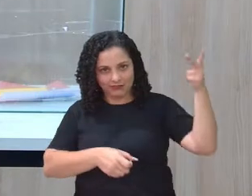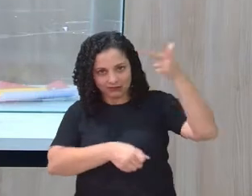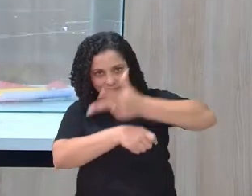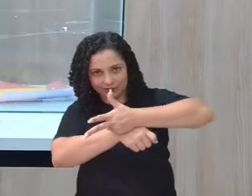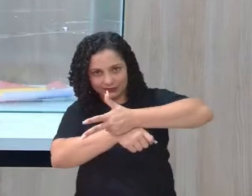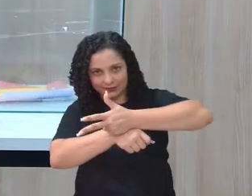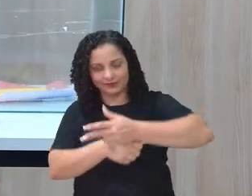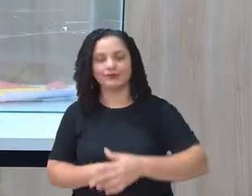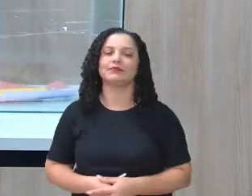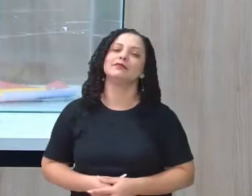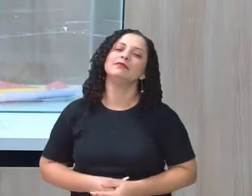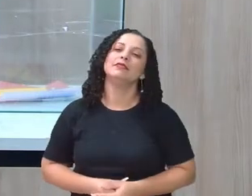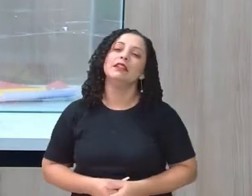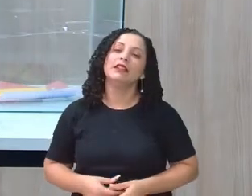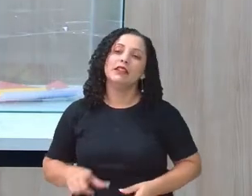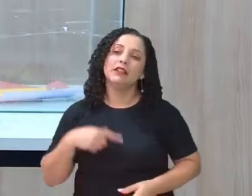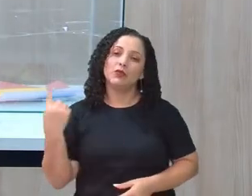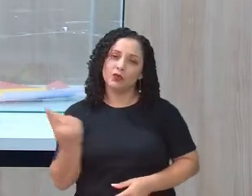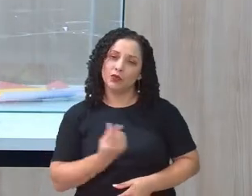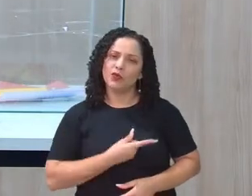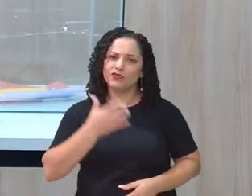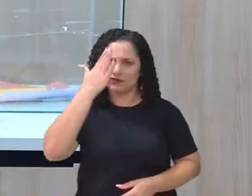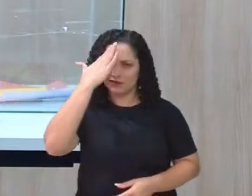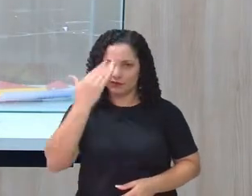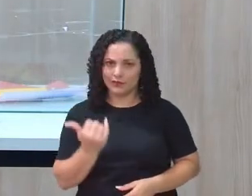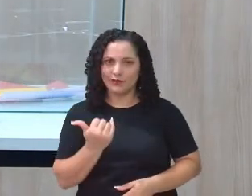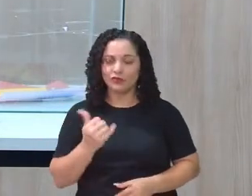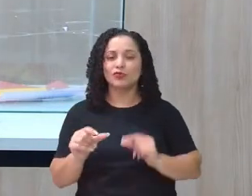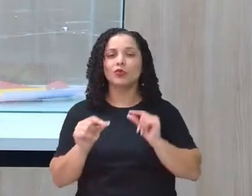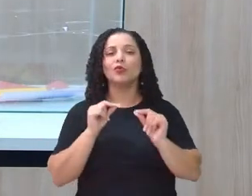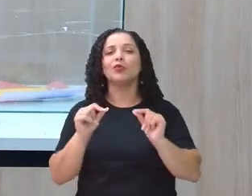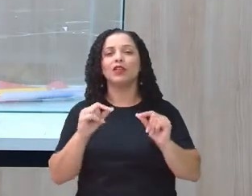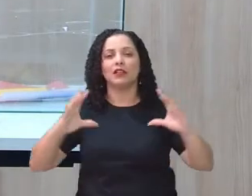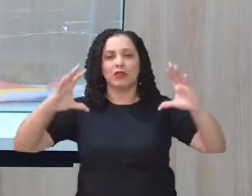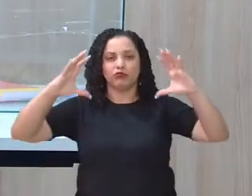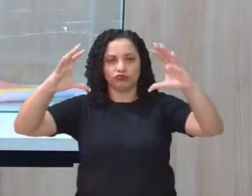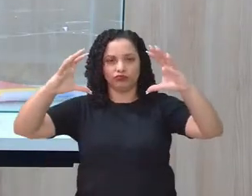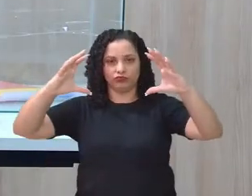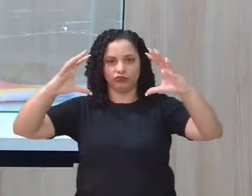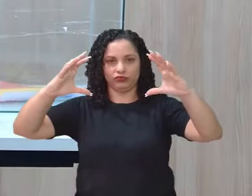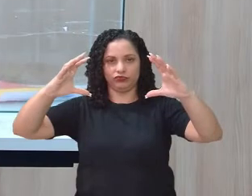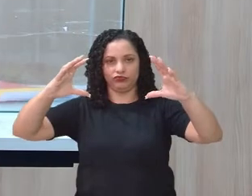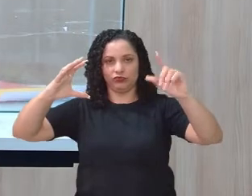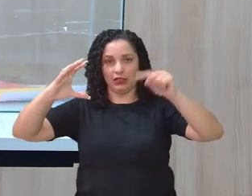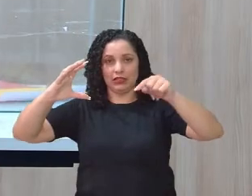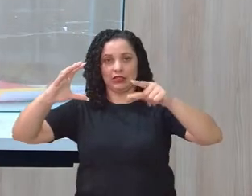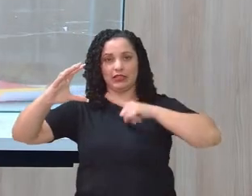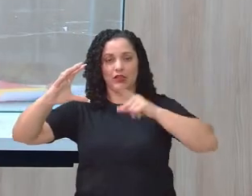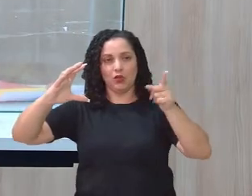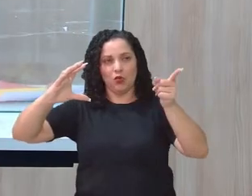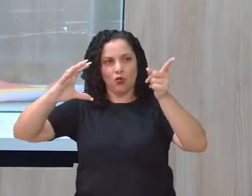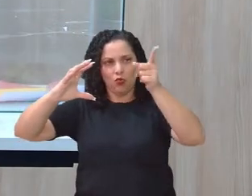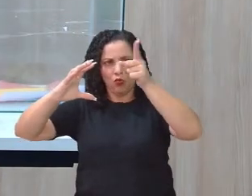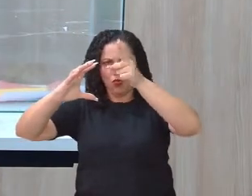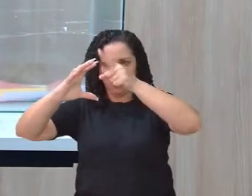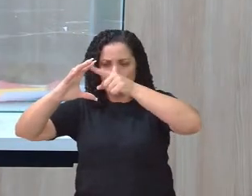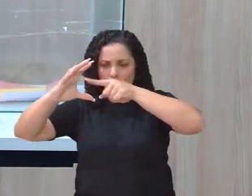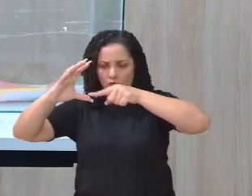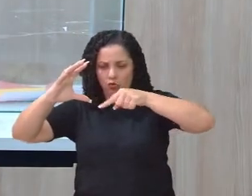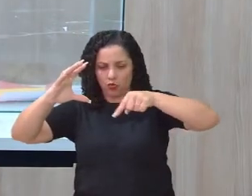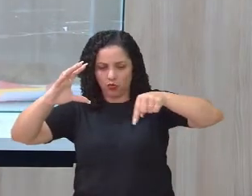certo? Então, a gente sabe que em uma circunferência, a uma volta completa corresponde